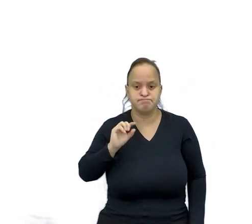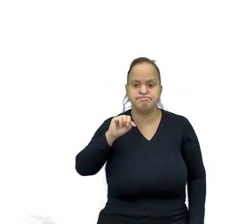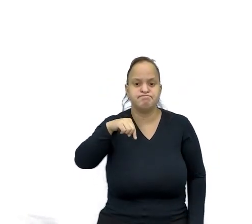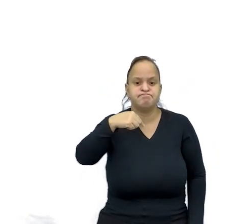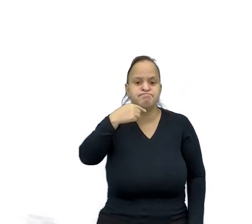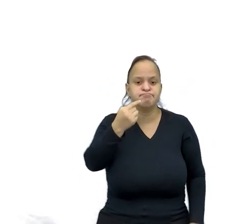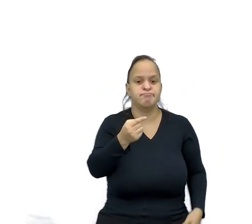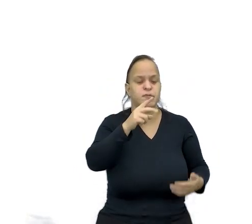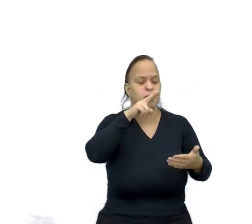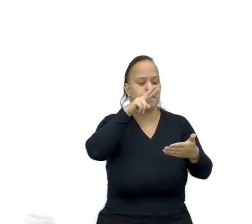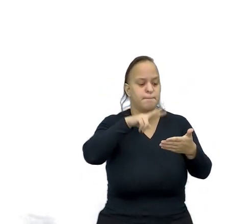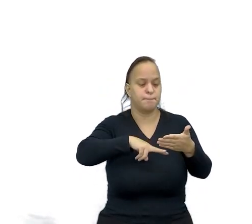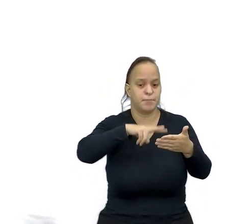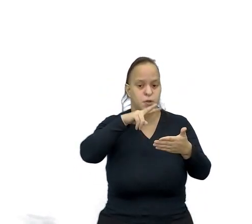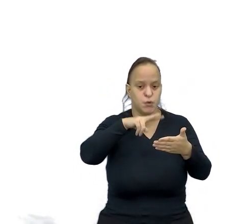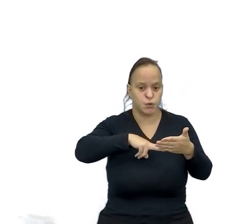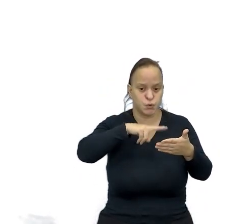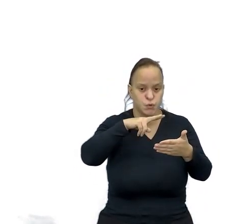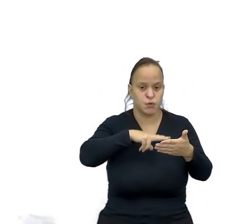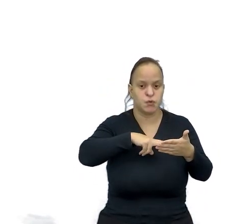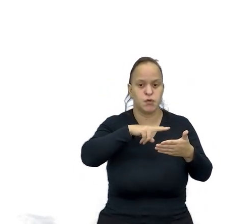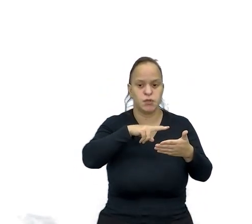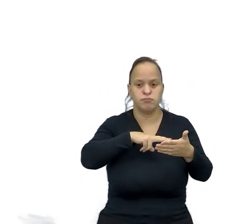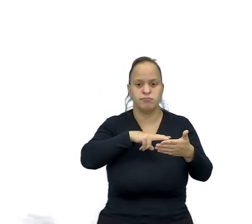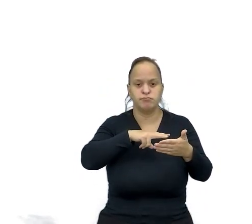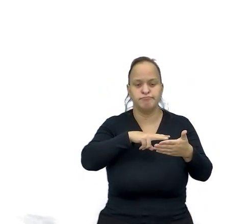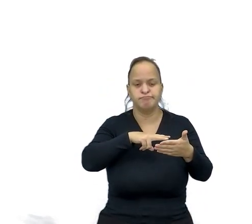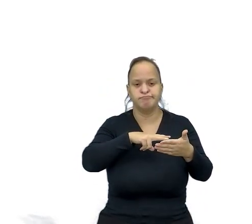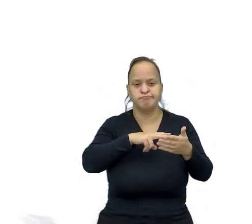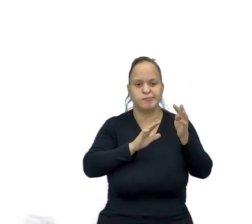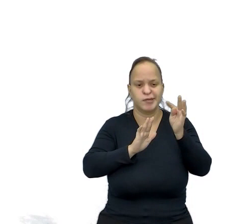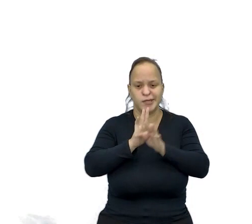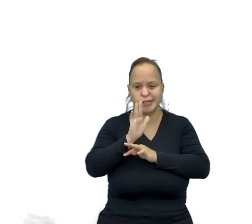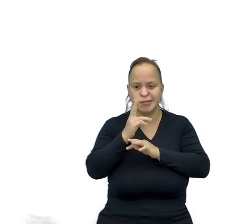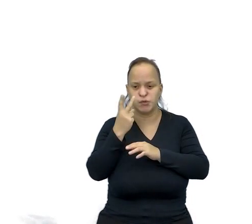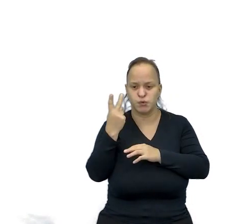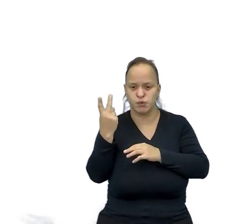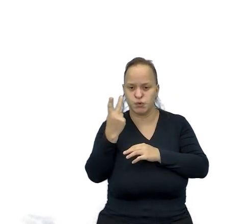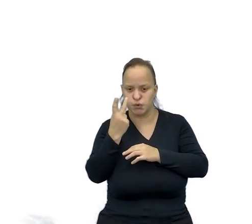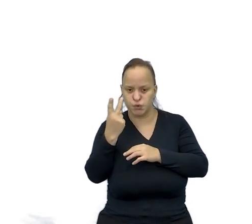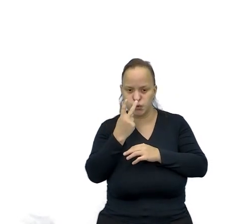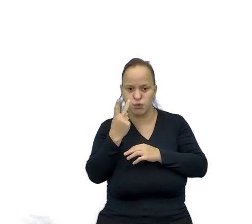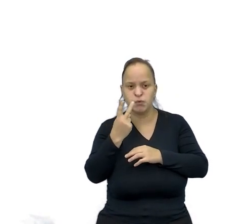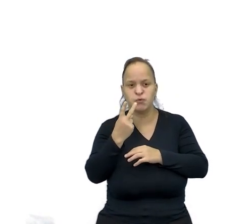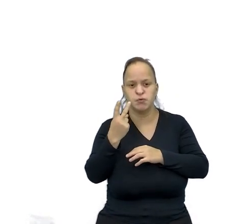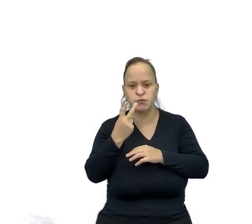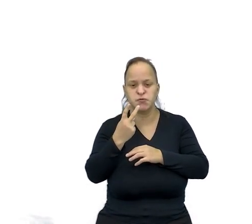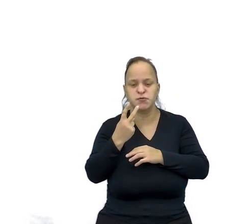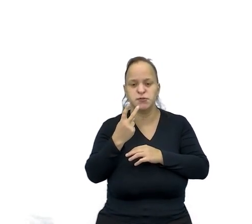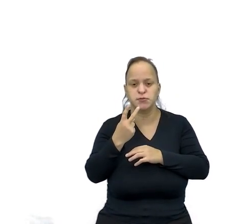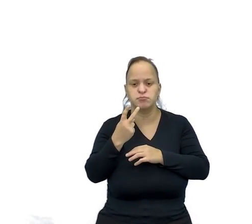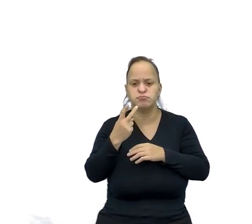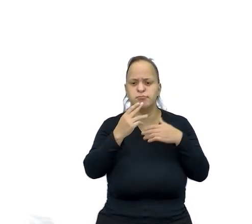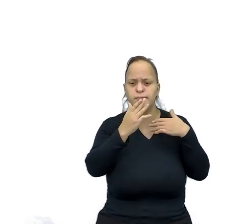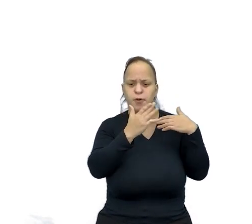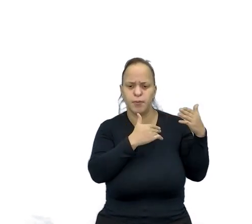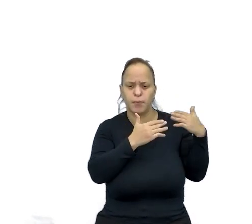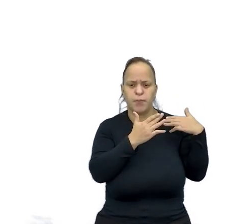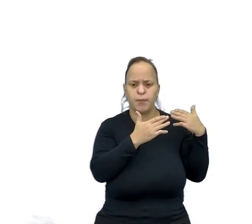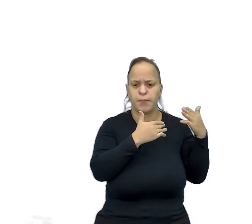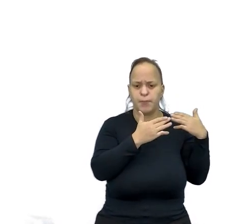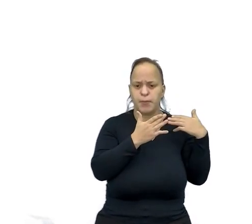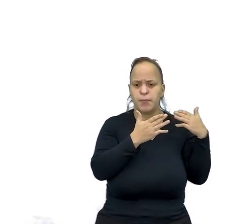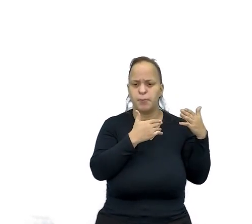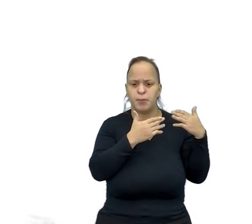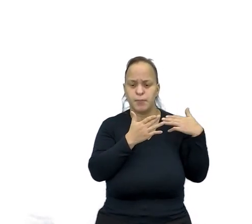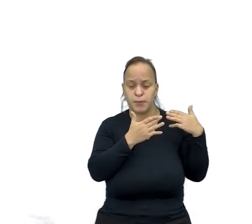leitura desse texto, que ele coloca como texto 2, meus 8 anos, e conversar um pouquinho.